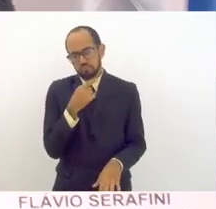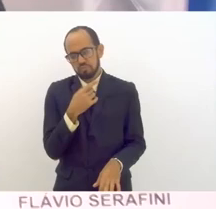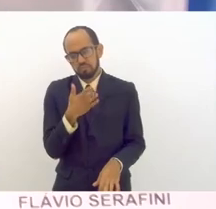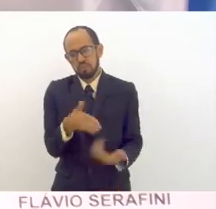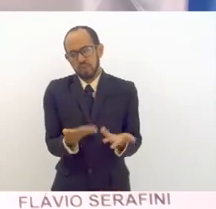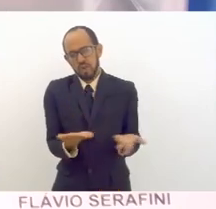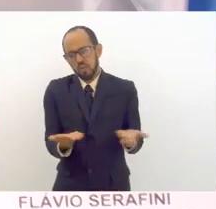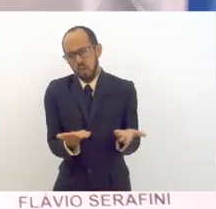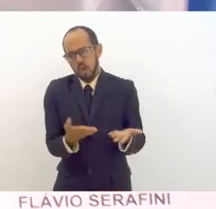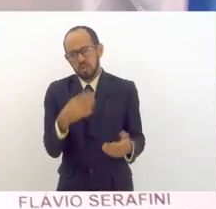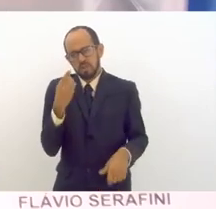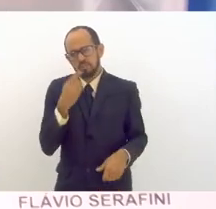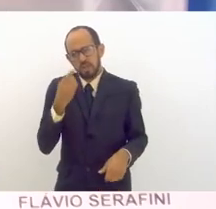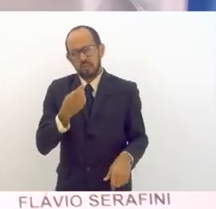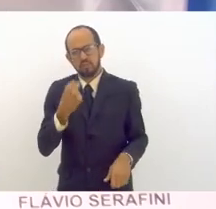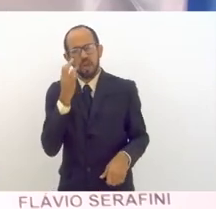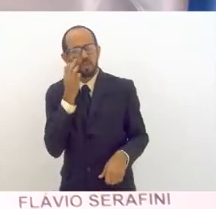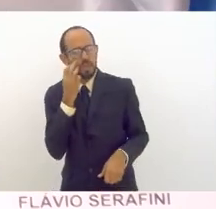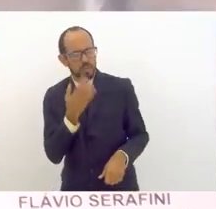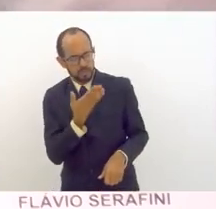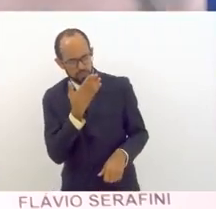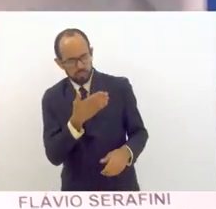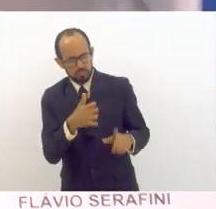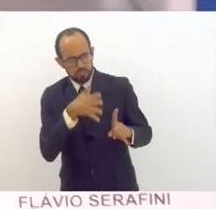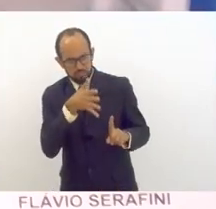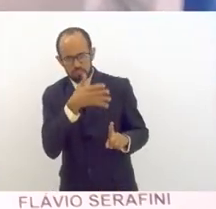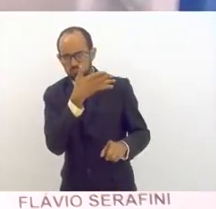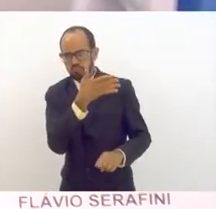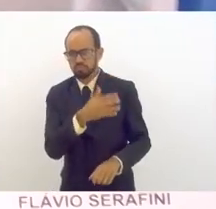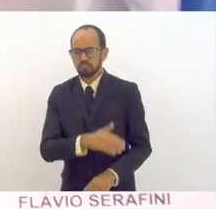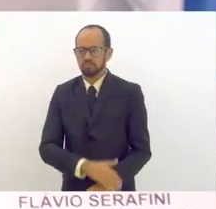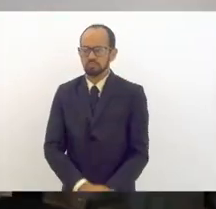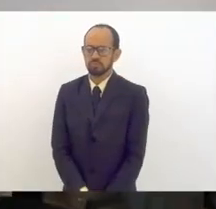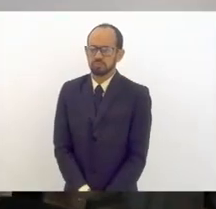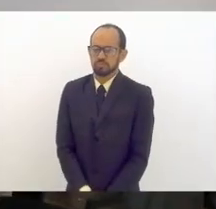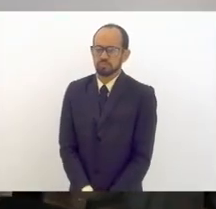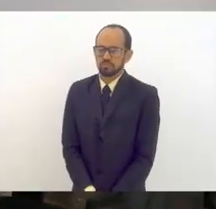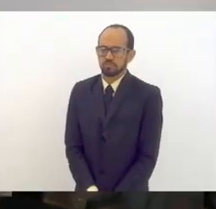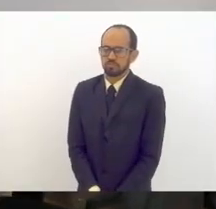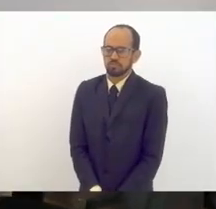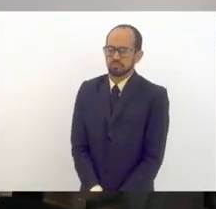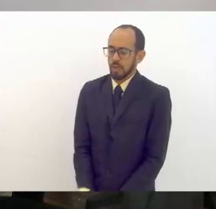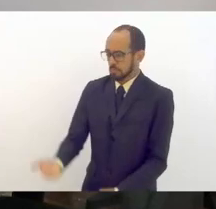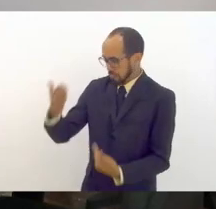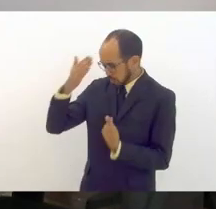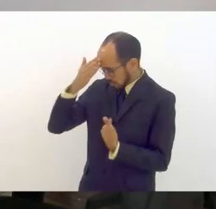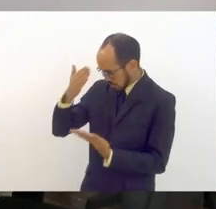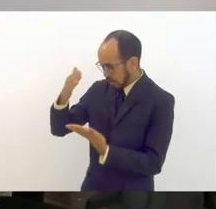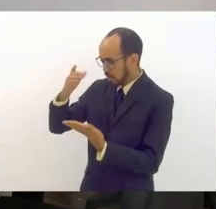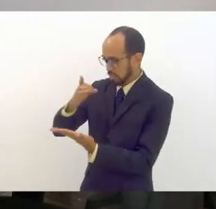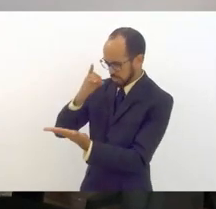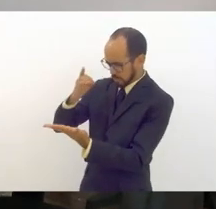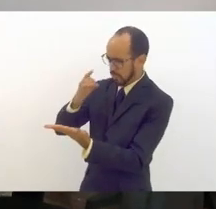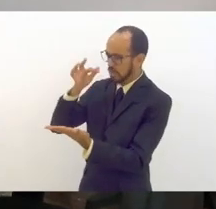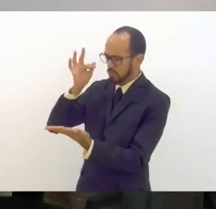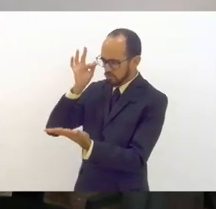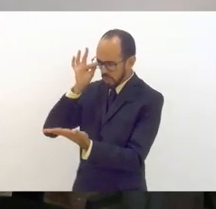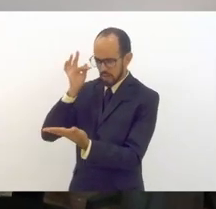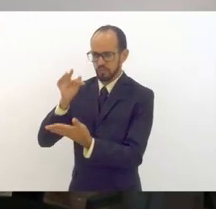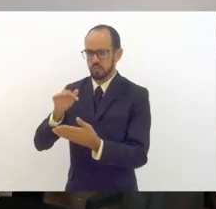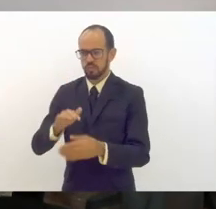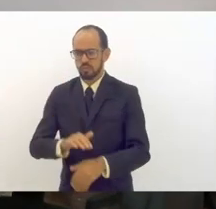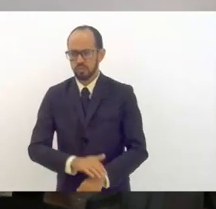Carneiro para fazer uso da palavra. Obrigado, deputado Flávio